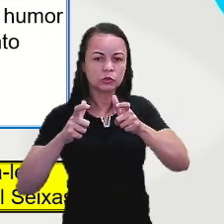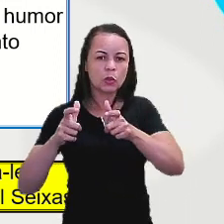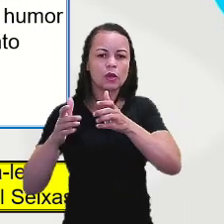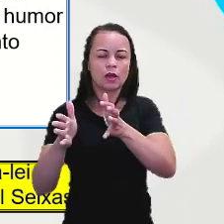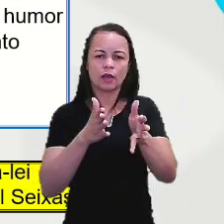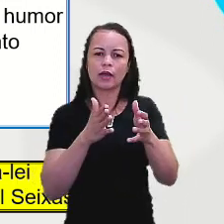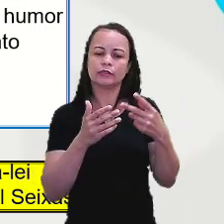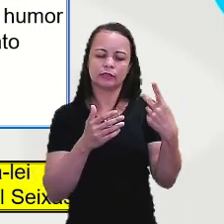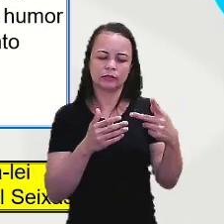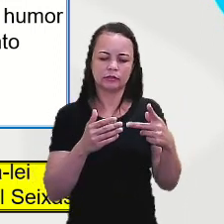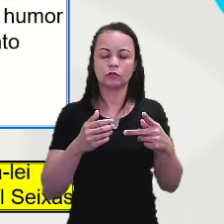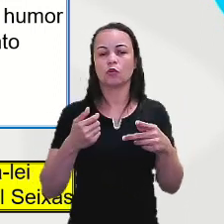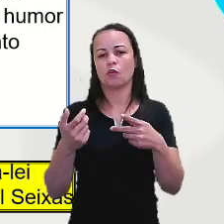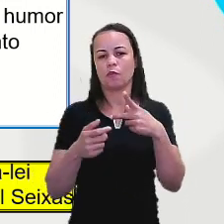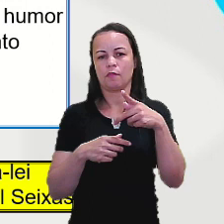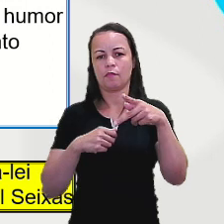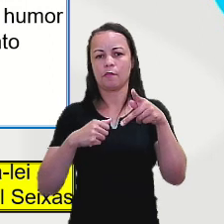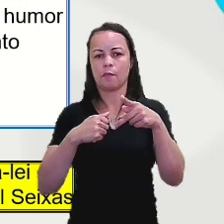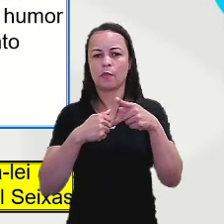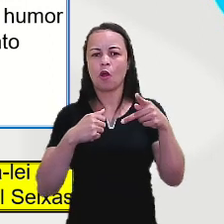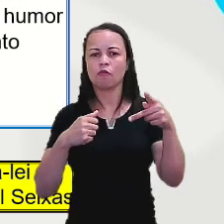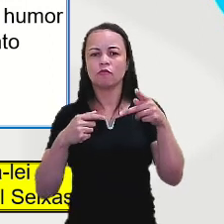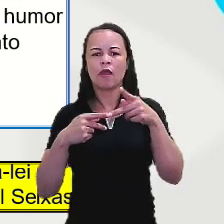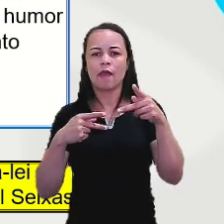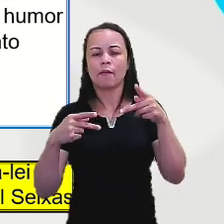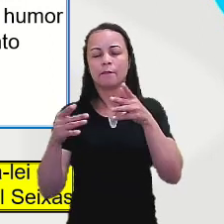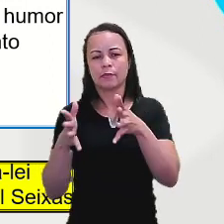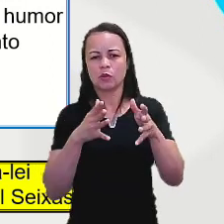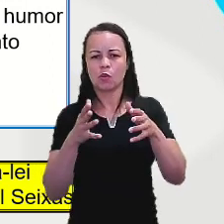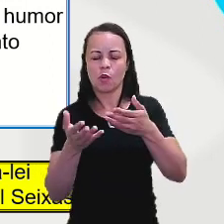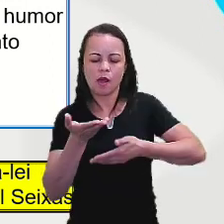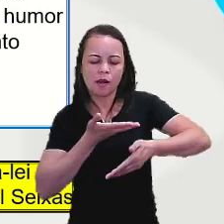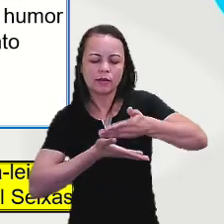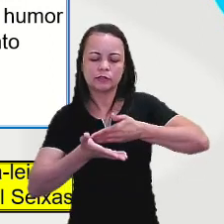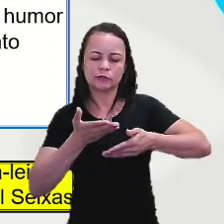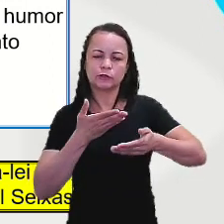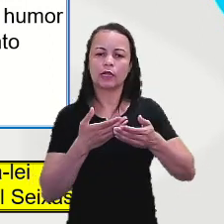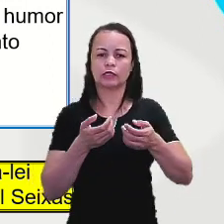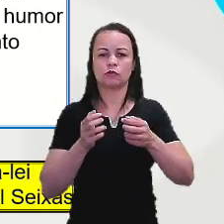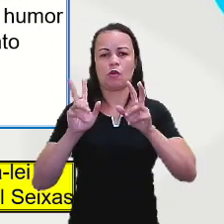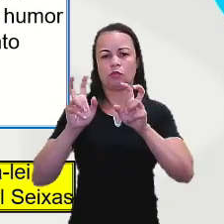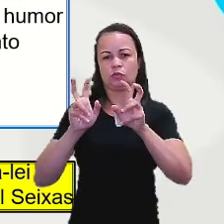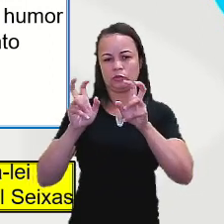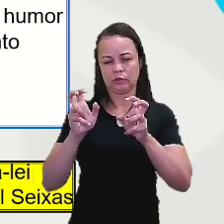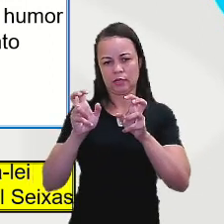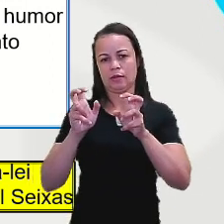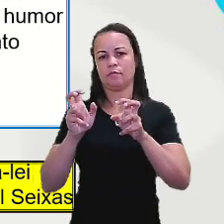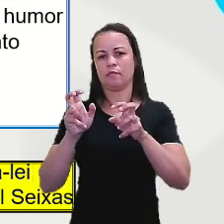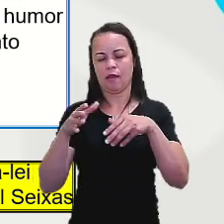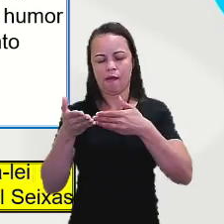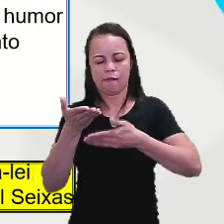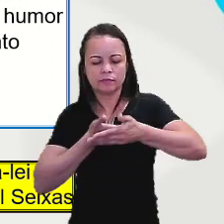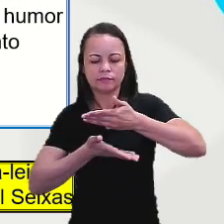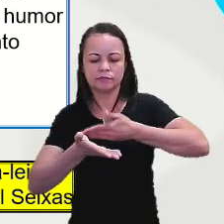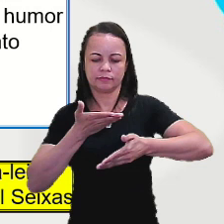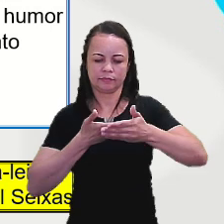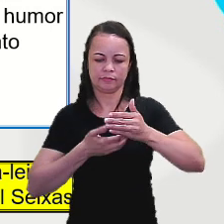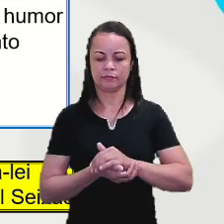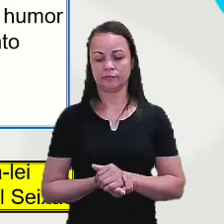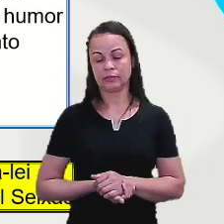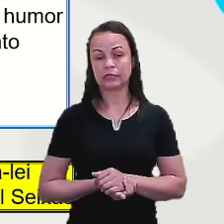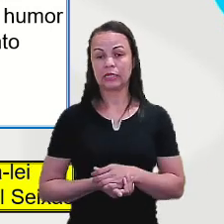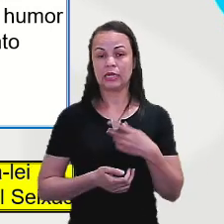ou provérbio relacionado, ou assunto que será narrado. Quando transcrever um texto referente ao mesmo